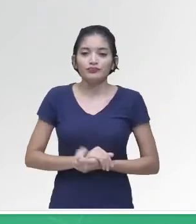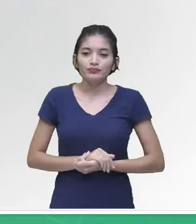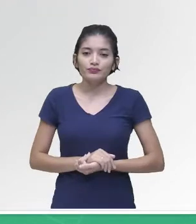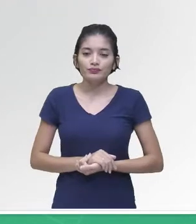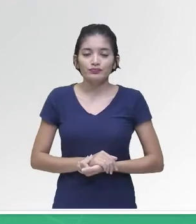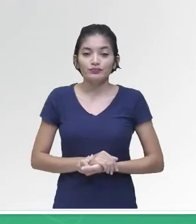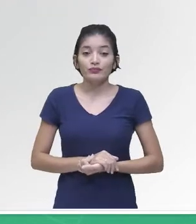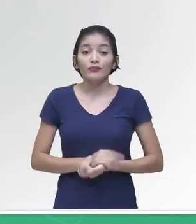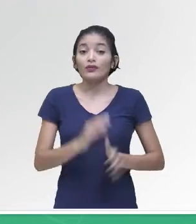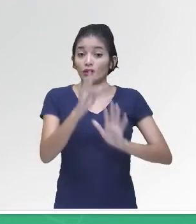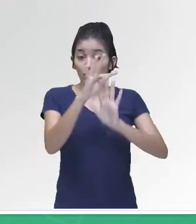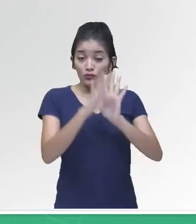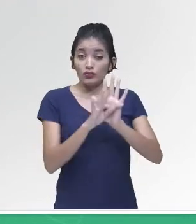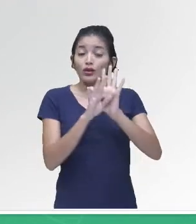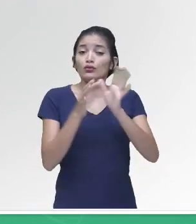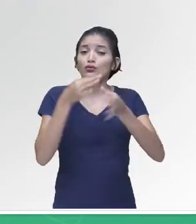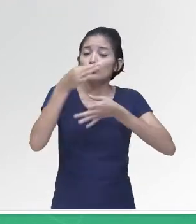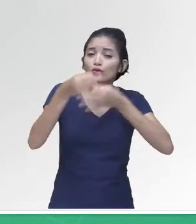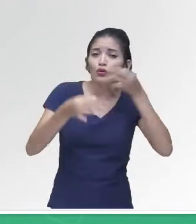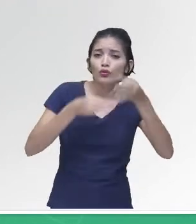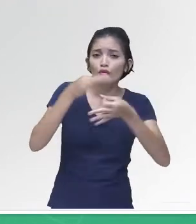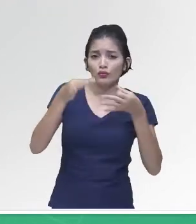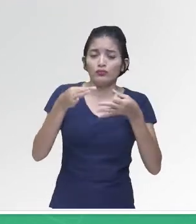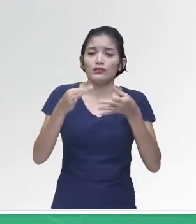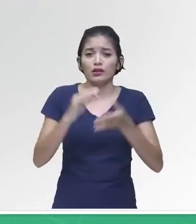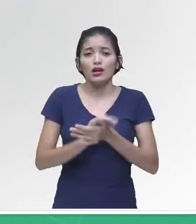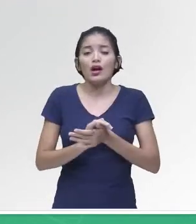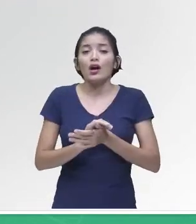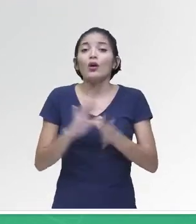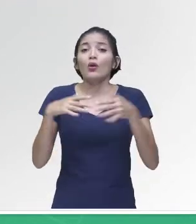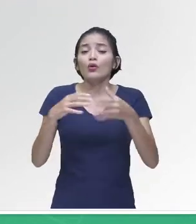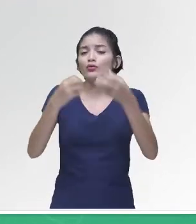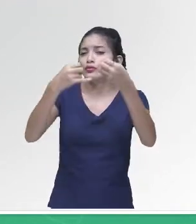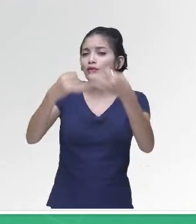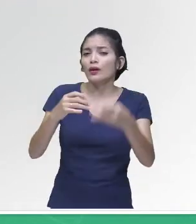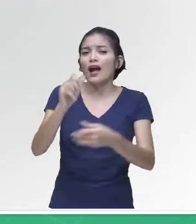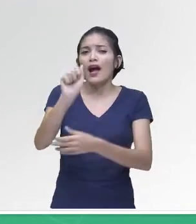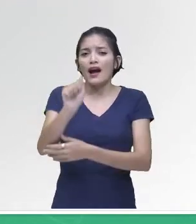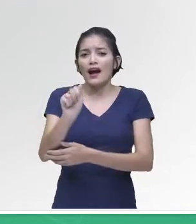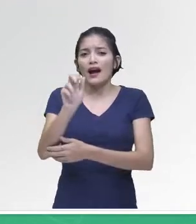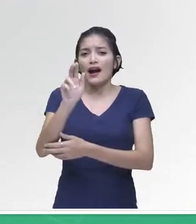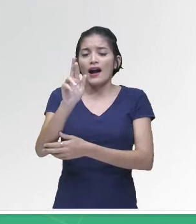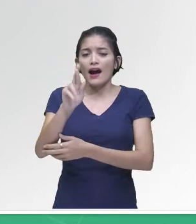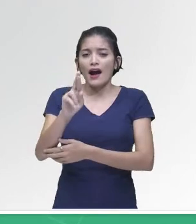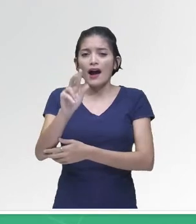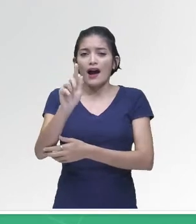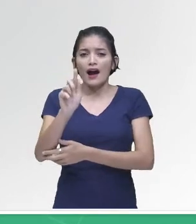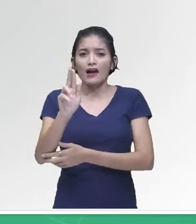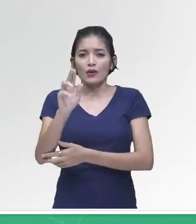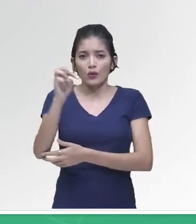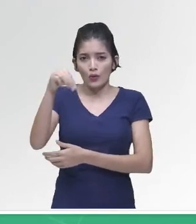Então, o texto de opinião, ele é um texto argumentativo. Quando eu digo que é um texto argumentativo, eu estou